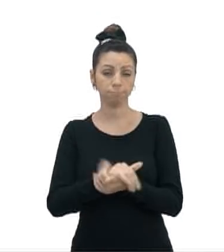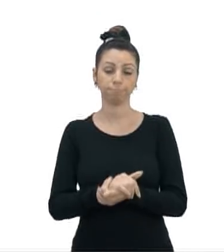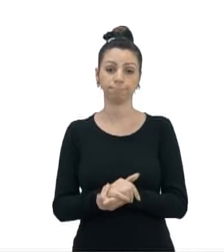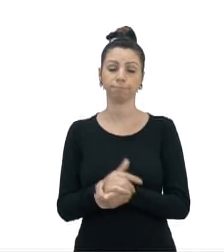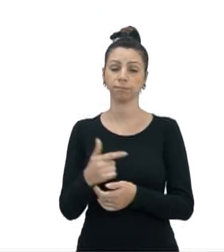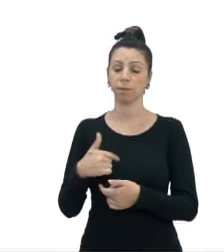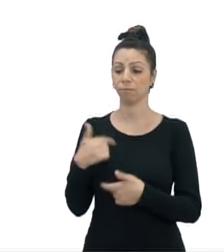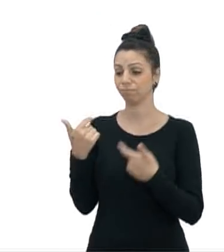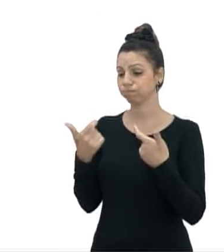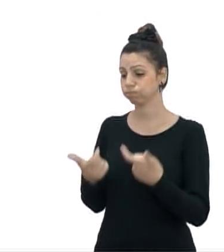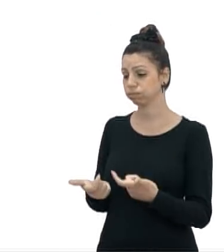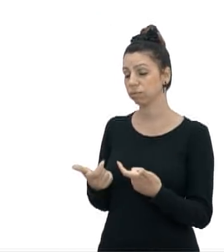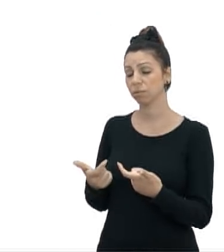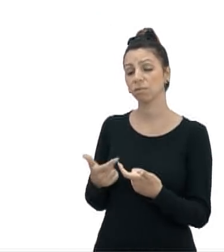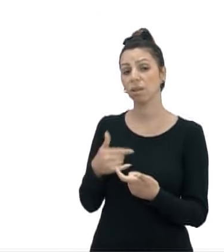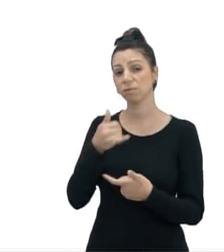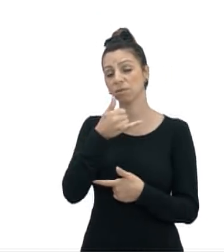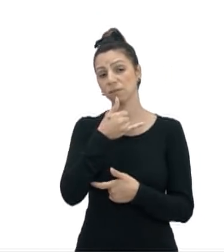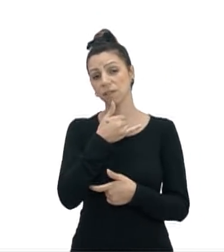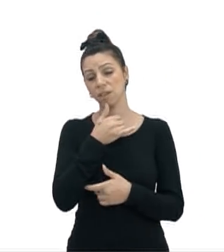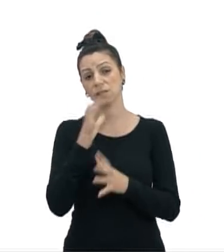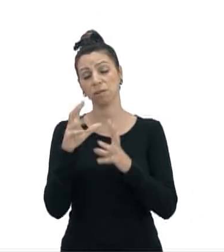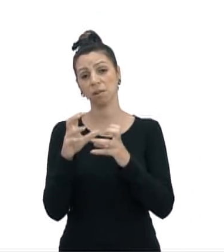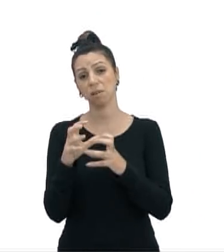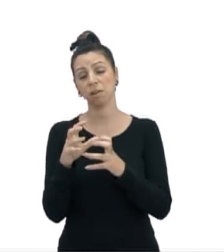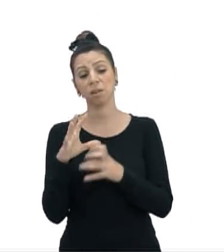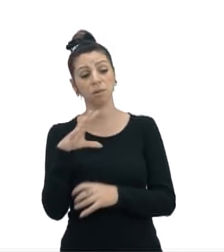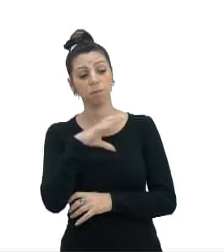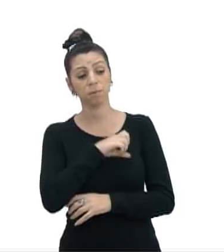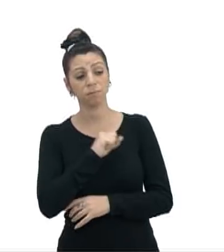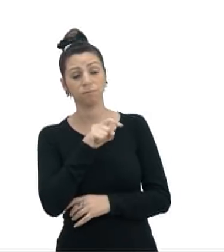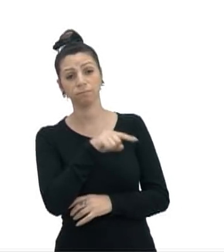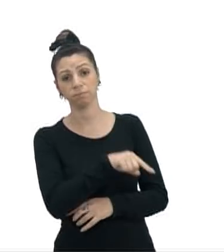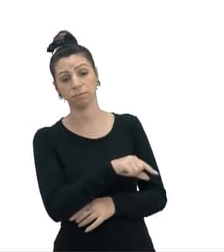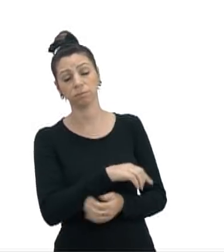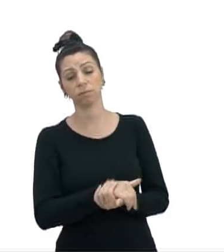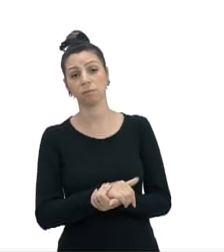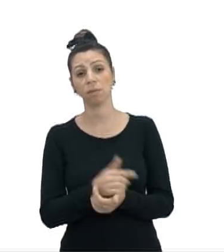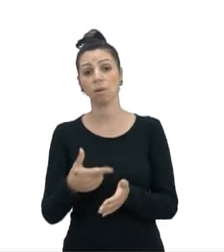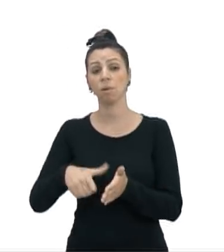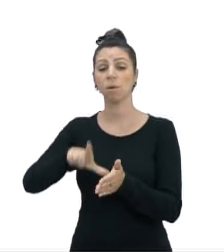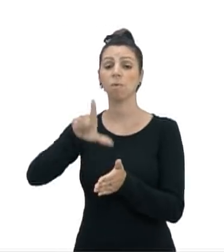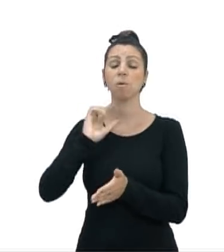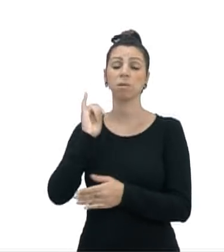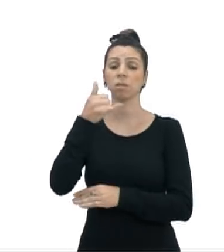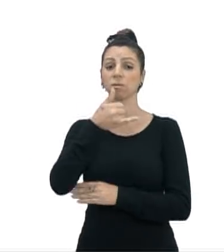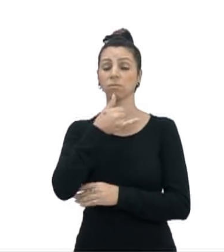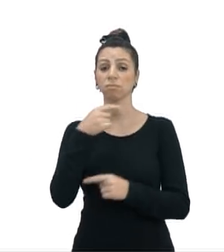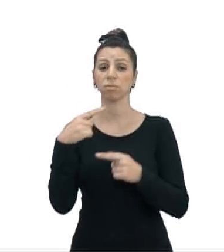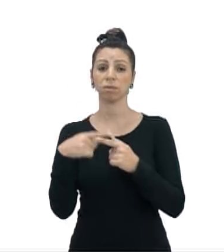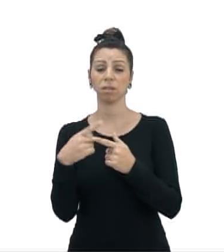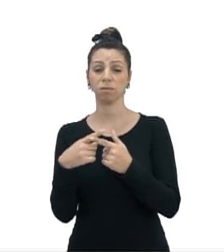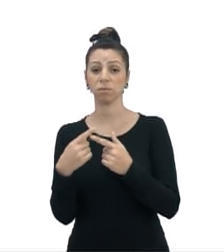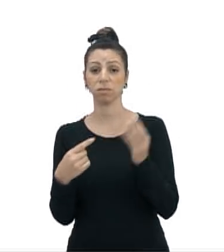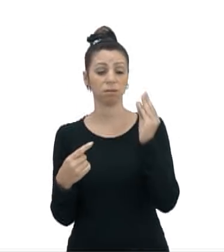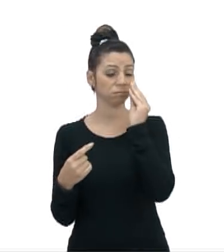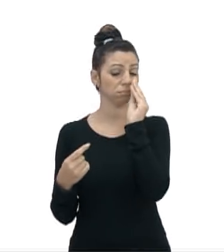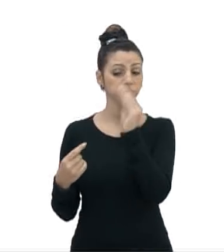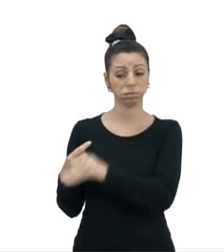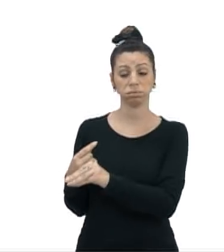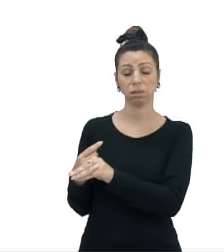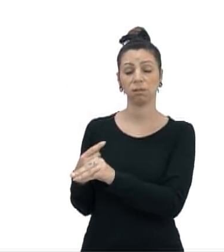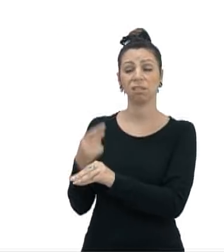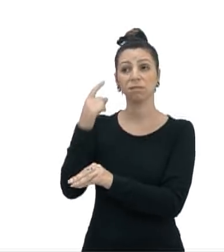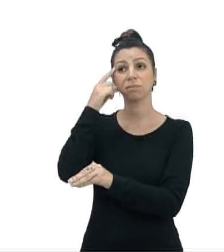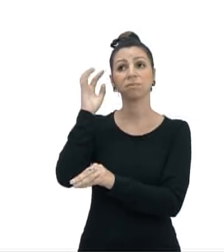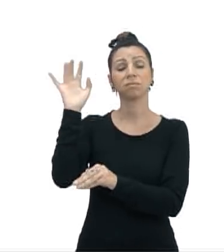chateado com nossa briga, gosto muito de você. Ontem fiquei muito triste porque você não quis falar comigo, pensei no que aconteceu e